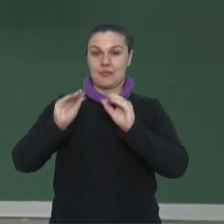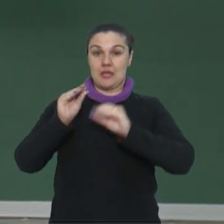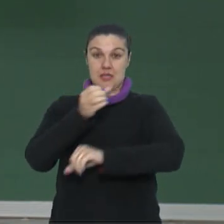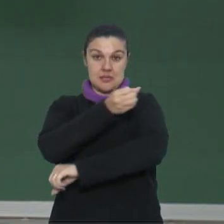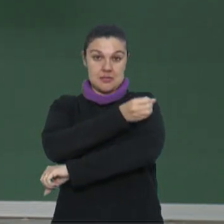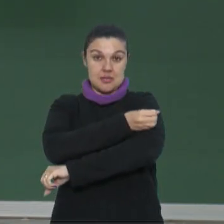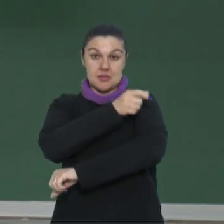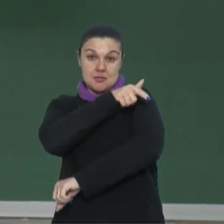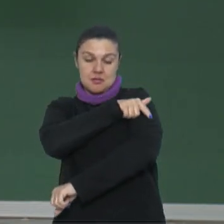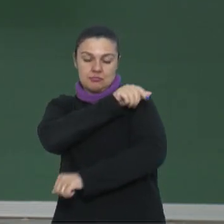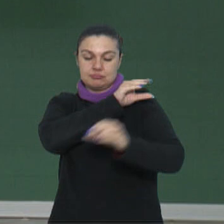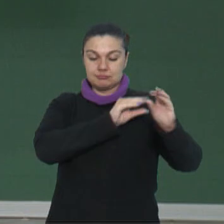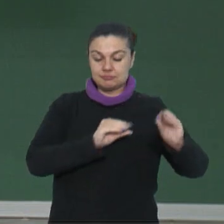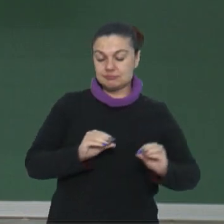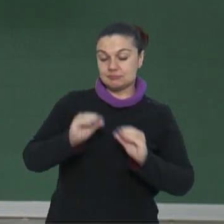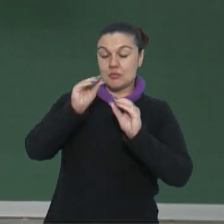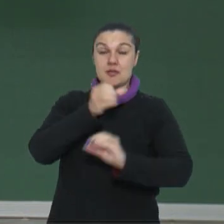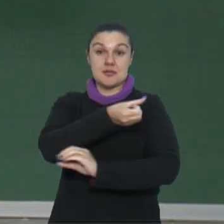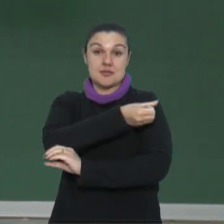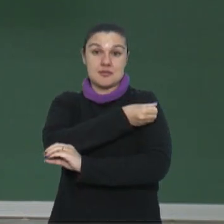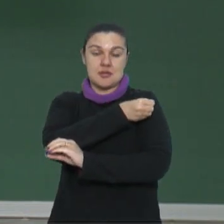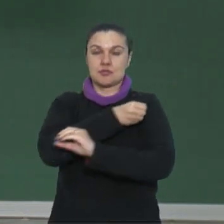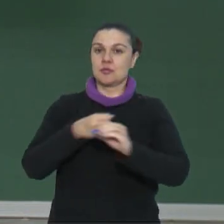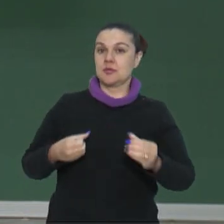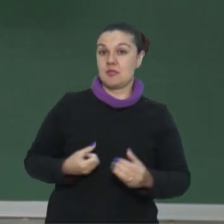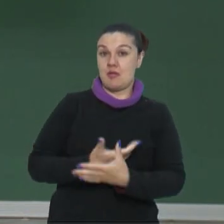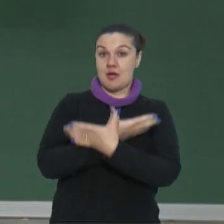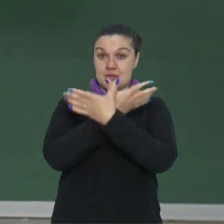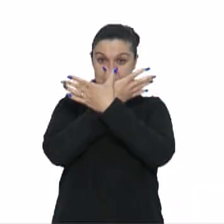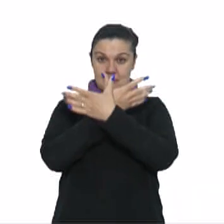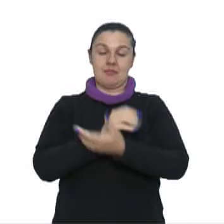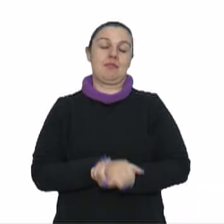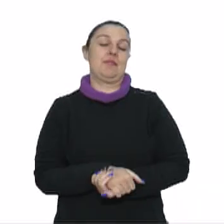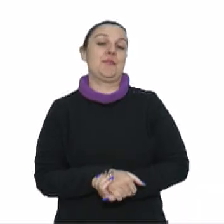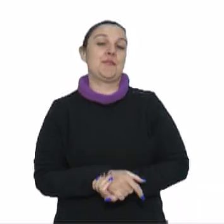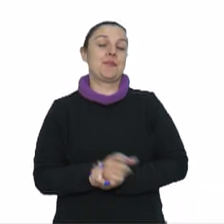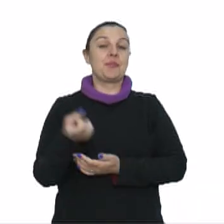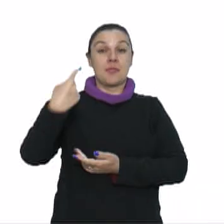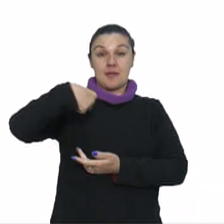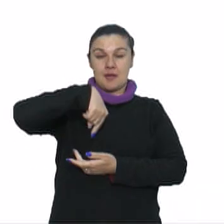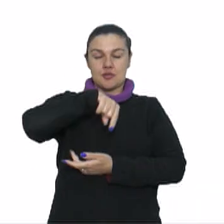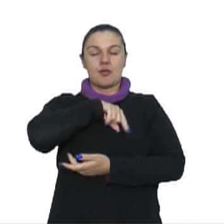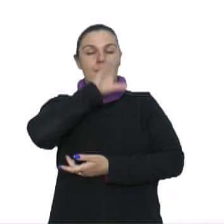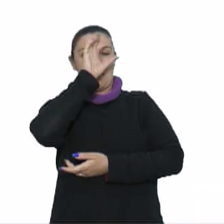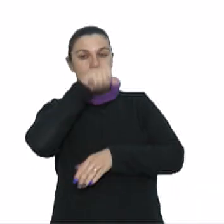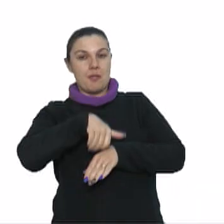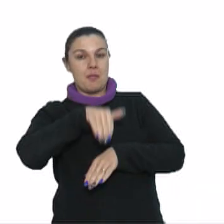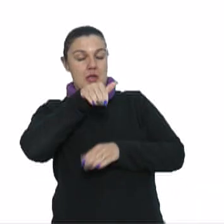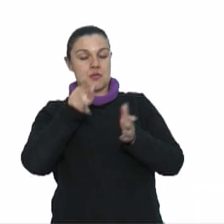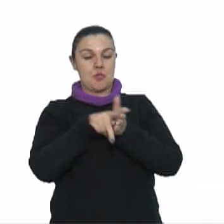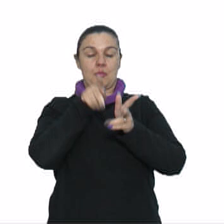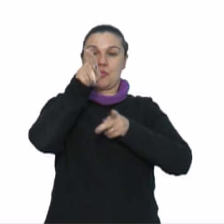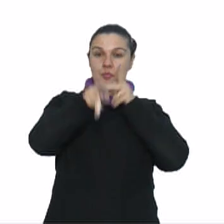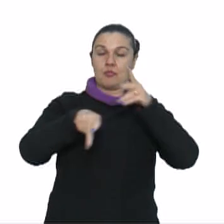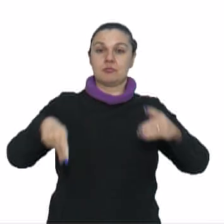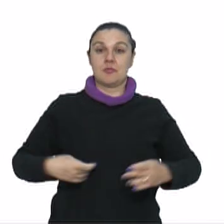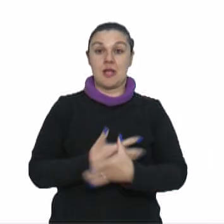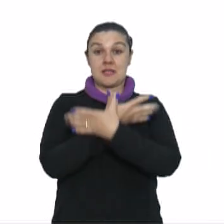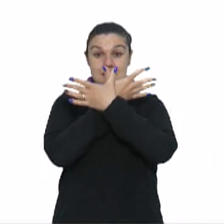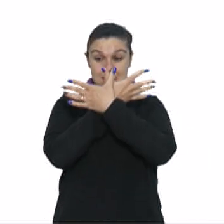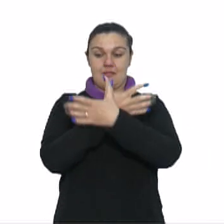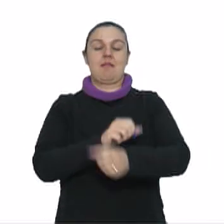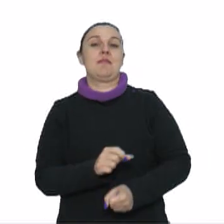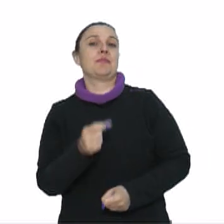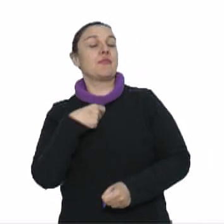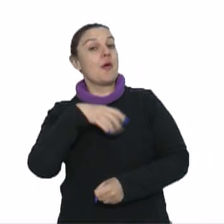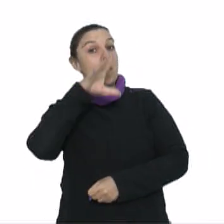da transição da civilização Azteca para o sexto ano. Então a gente começa essa aula entendendo um pouco as características da civilização Azteca. Vamos